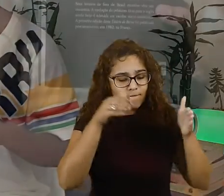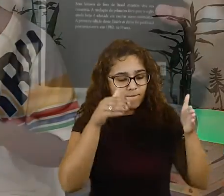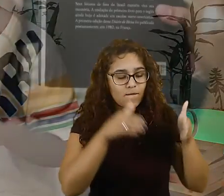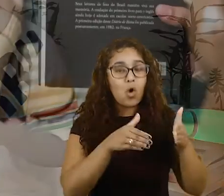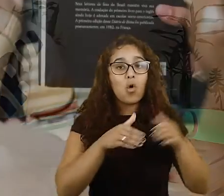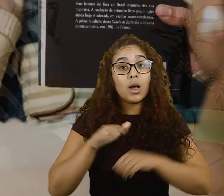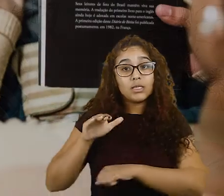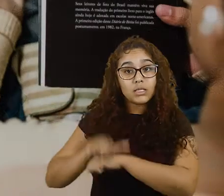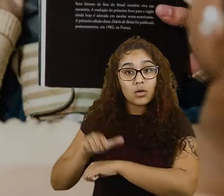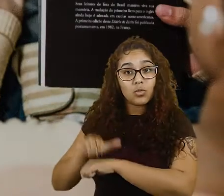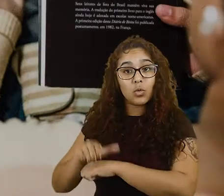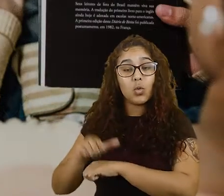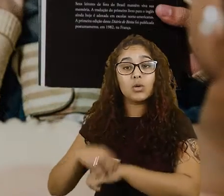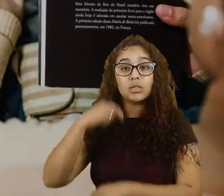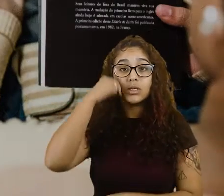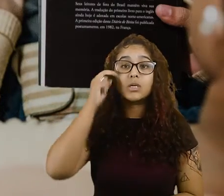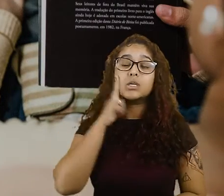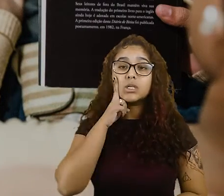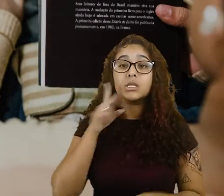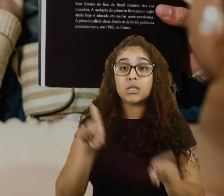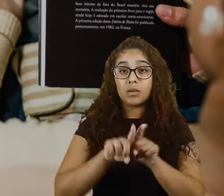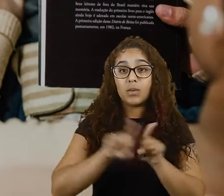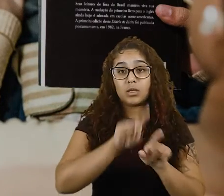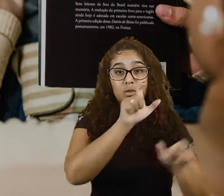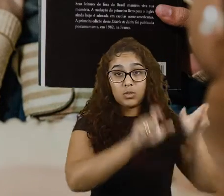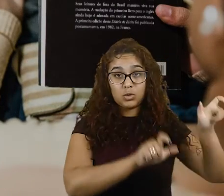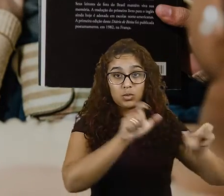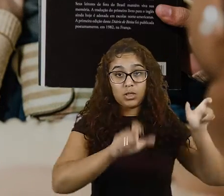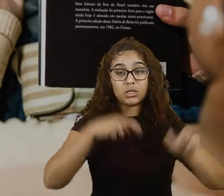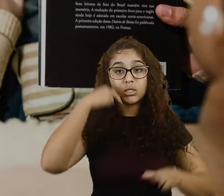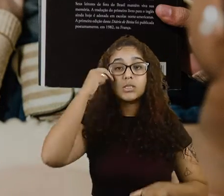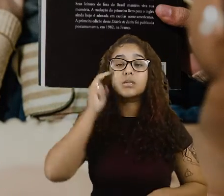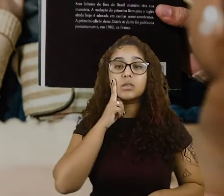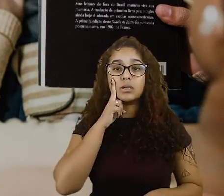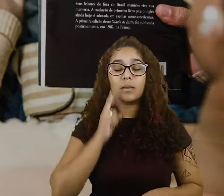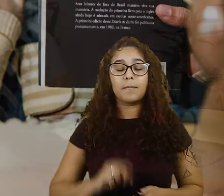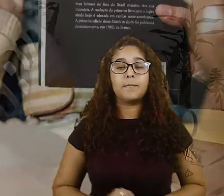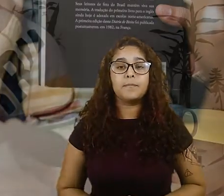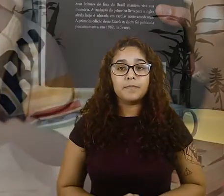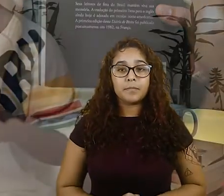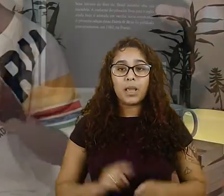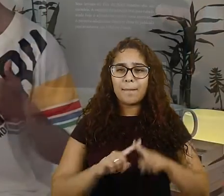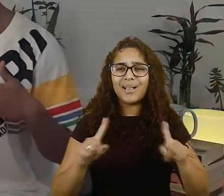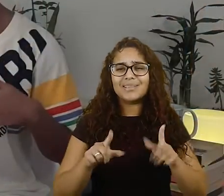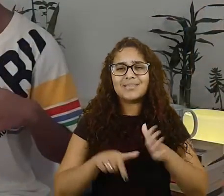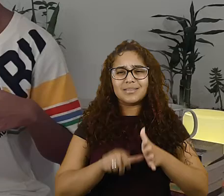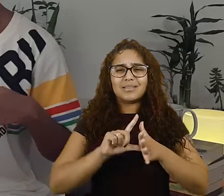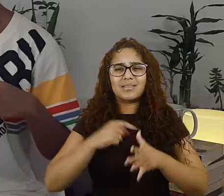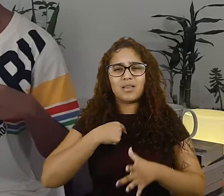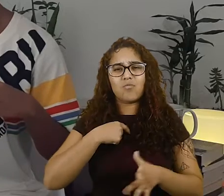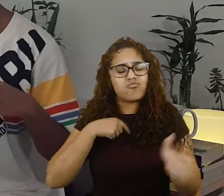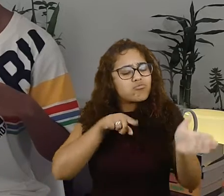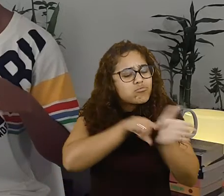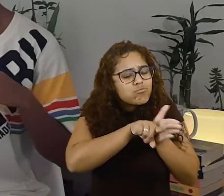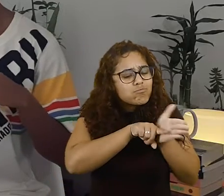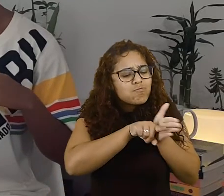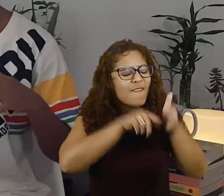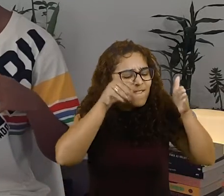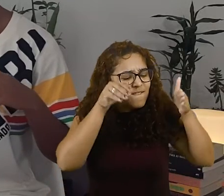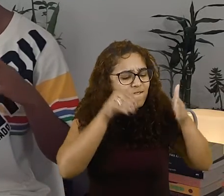dedicando à pesquisa, as autoras negras e também as personagens negras. Mas antes mesmo de eu fazer